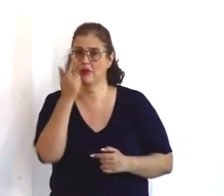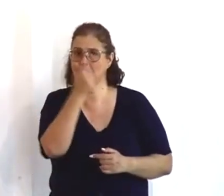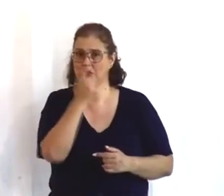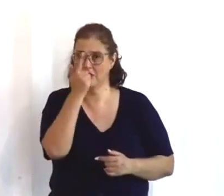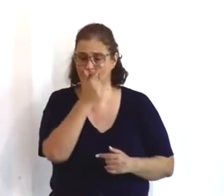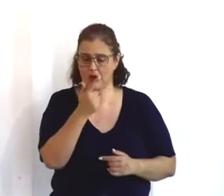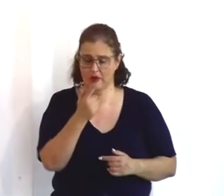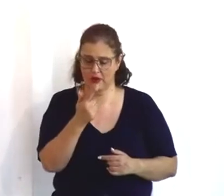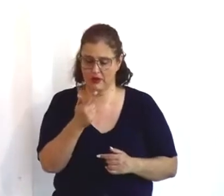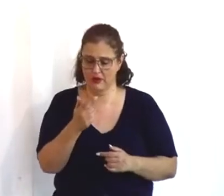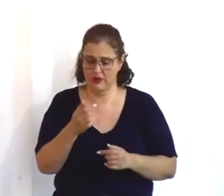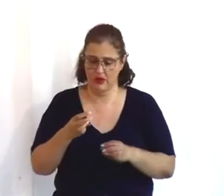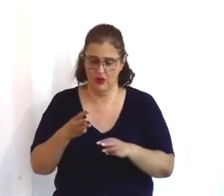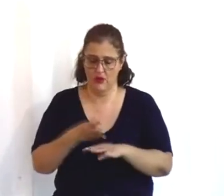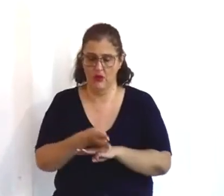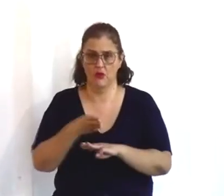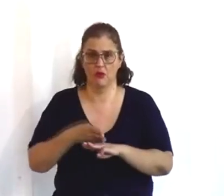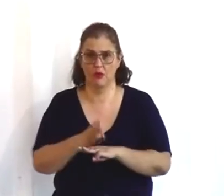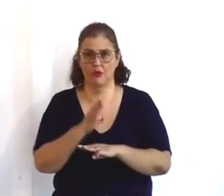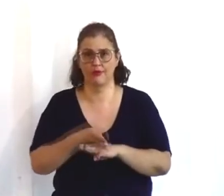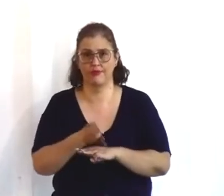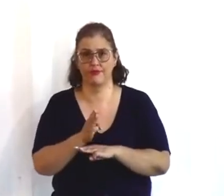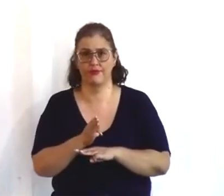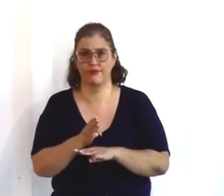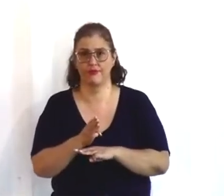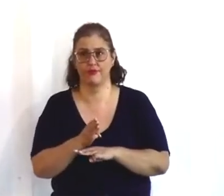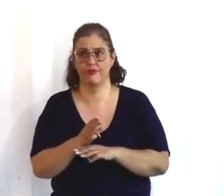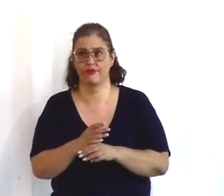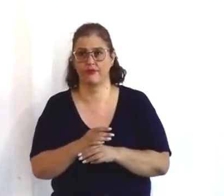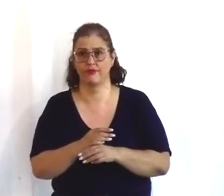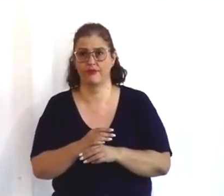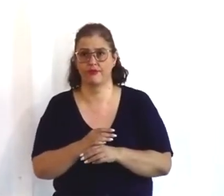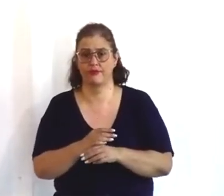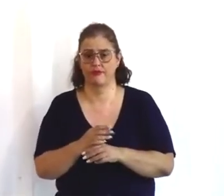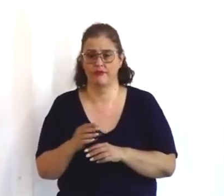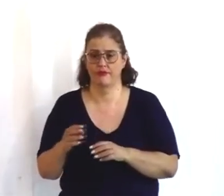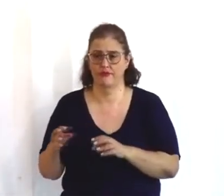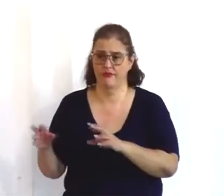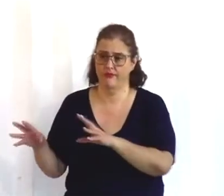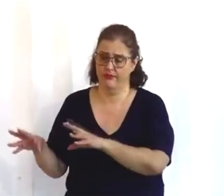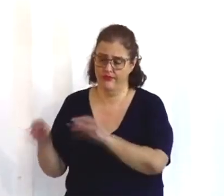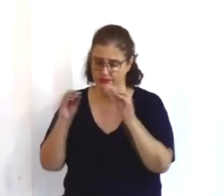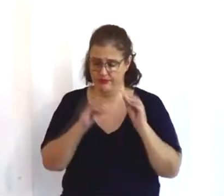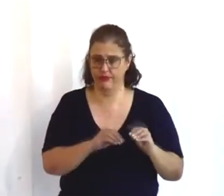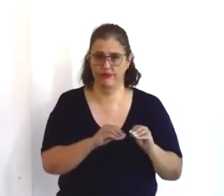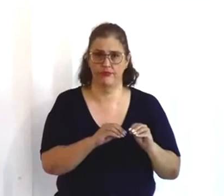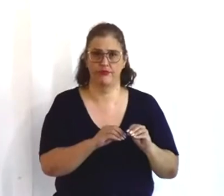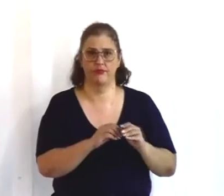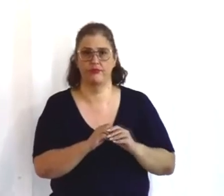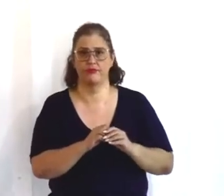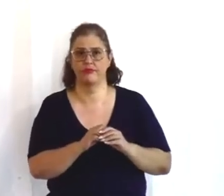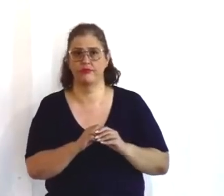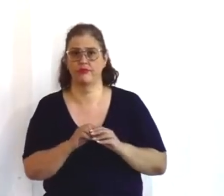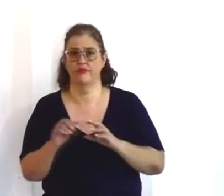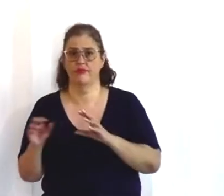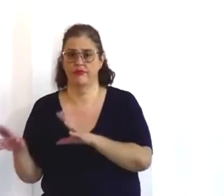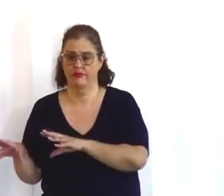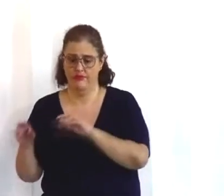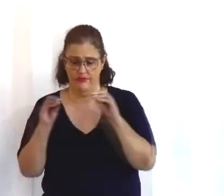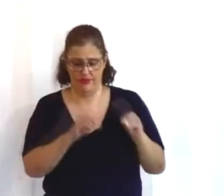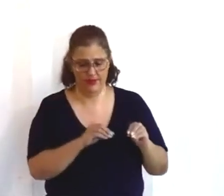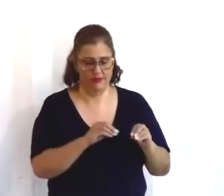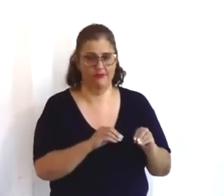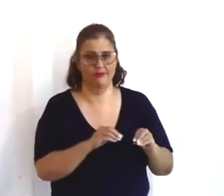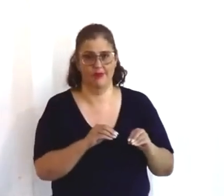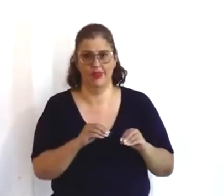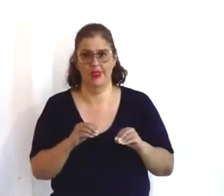gente ficou, o Juninho, o filho, comunicou: irmãos, eu estou tirando o grupo aqui onde meu pai participava.